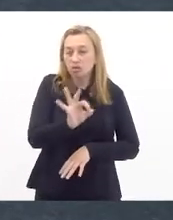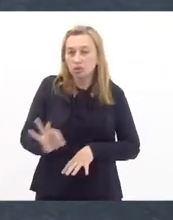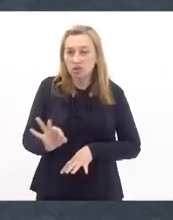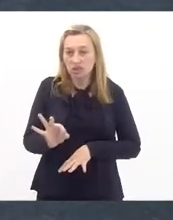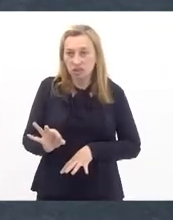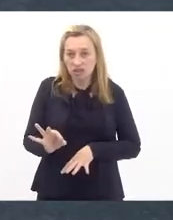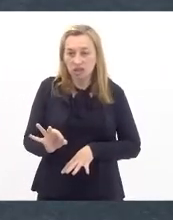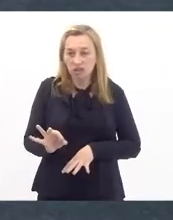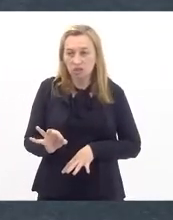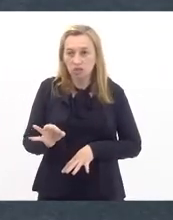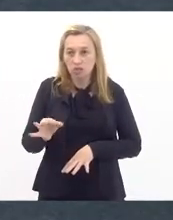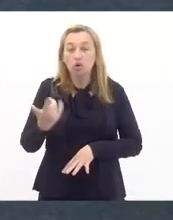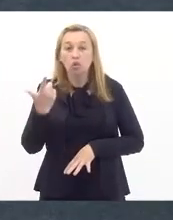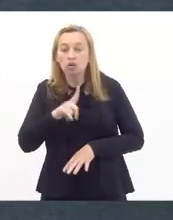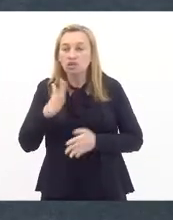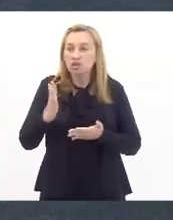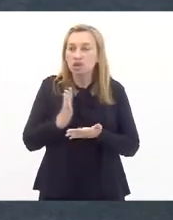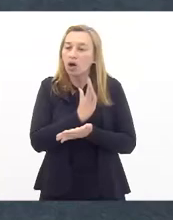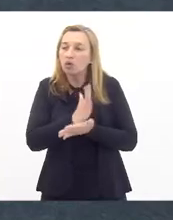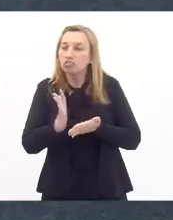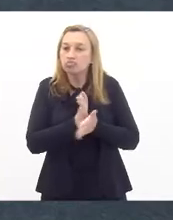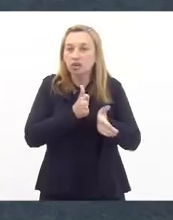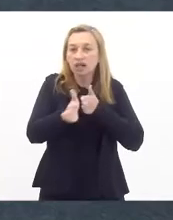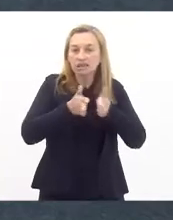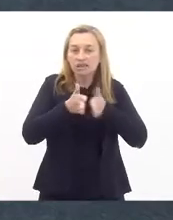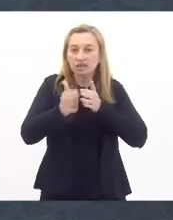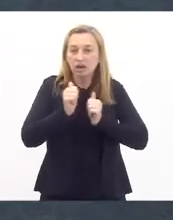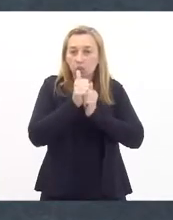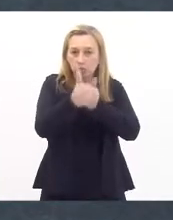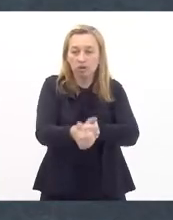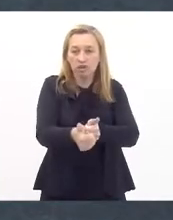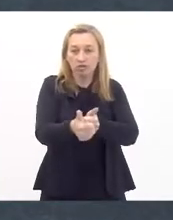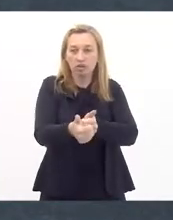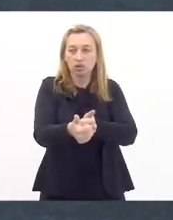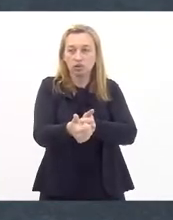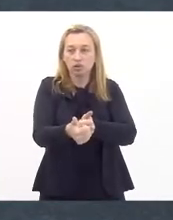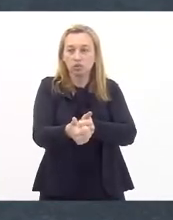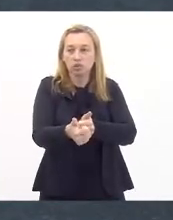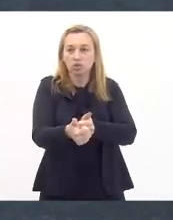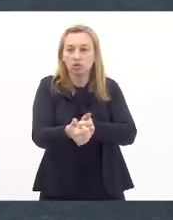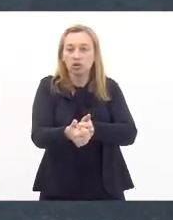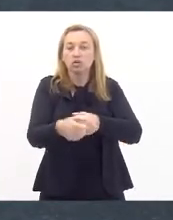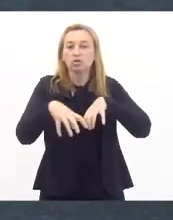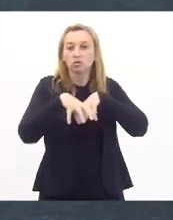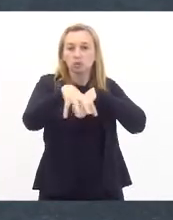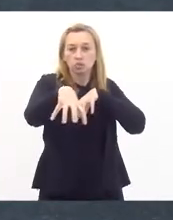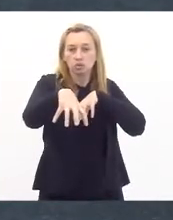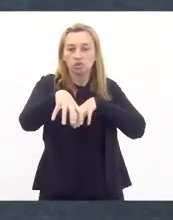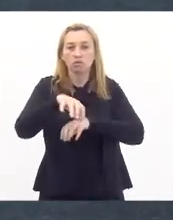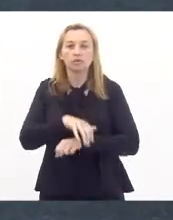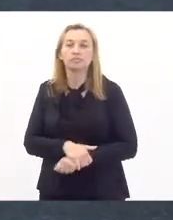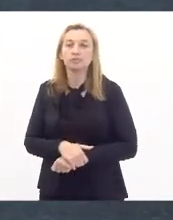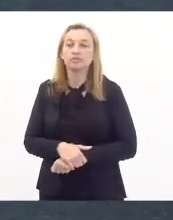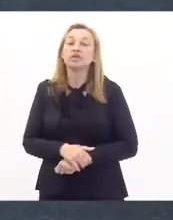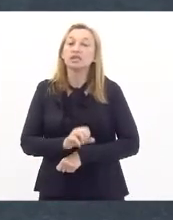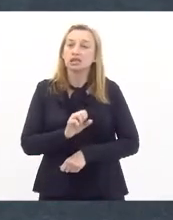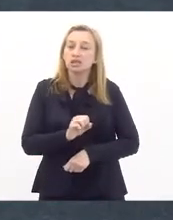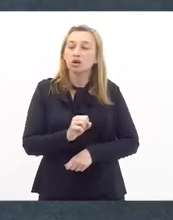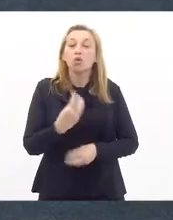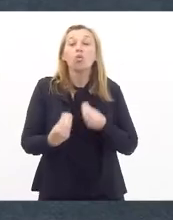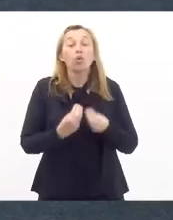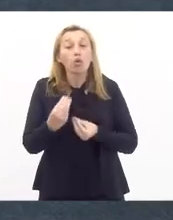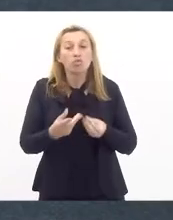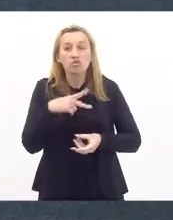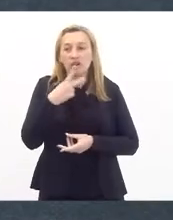dos discentes conseguiram algum acesso algum nível de acompanhamento no regime remoto ainda assim como